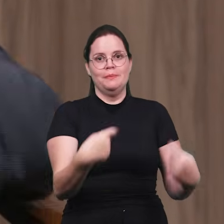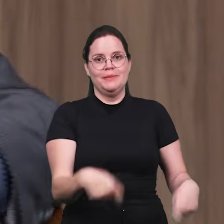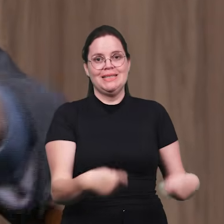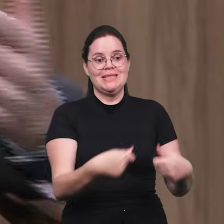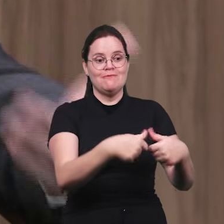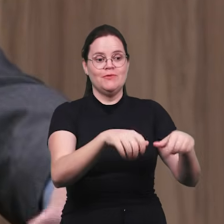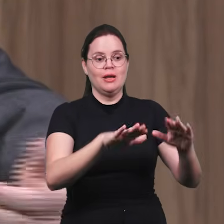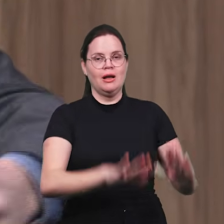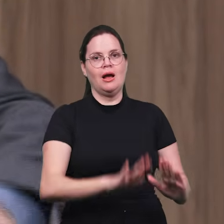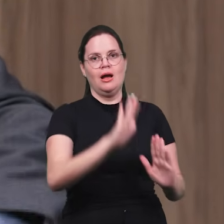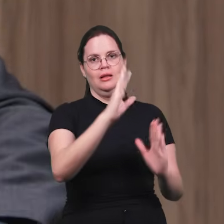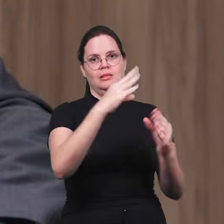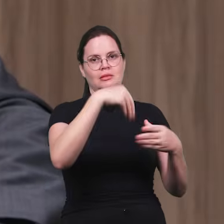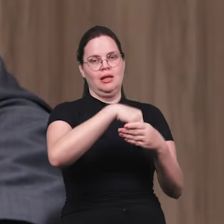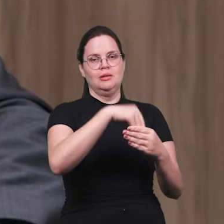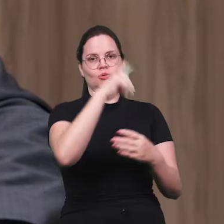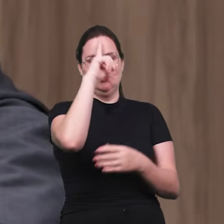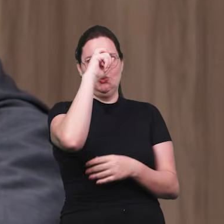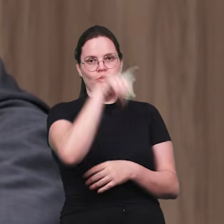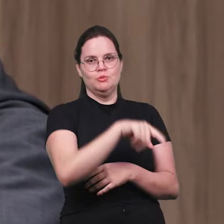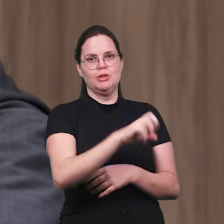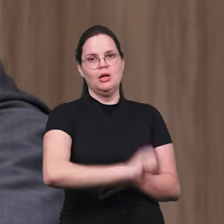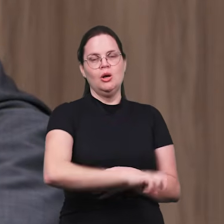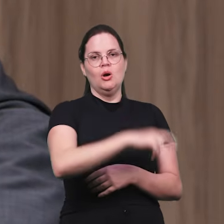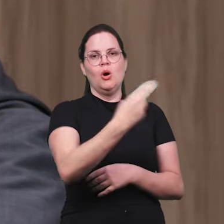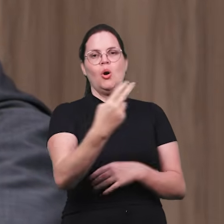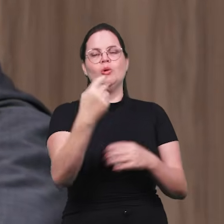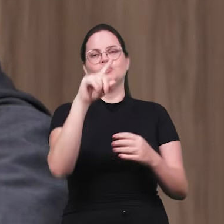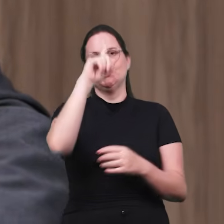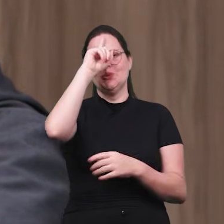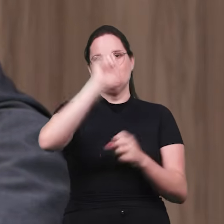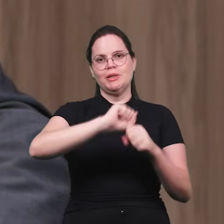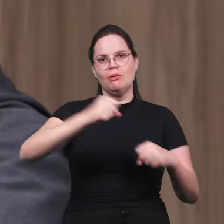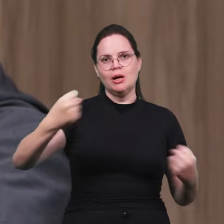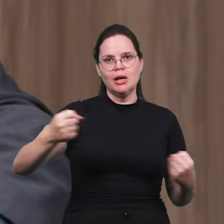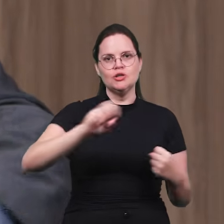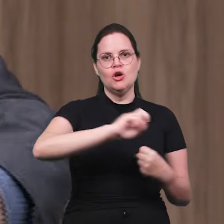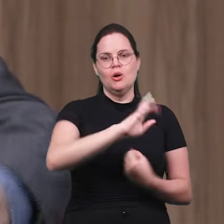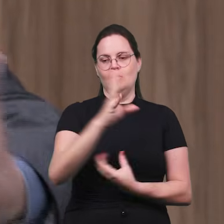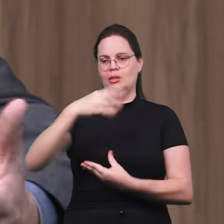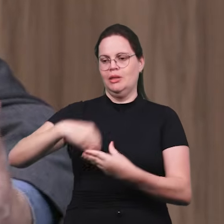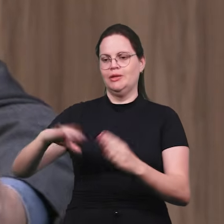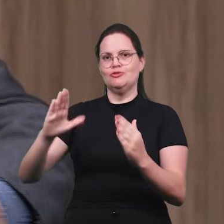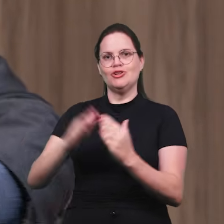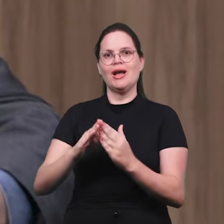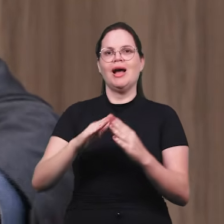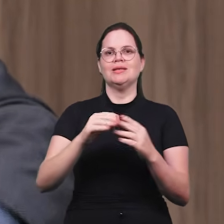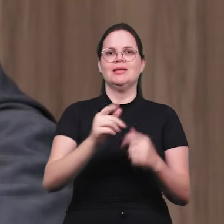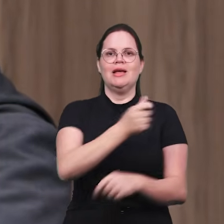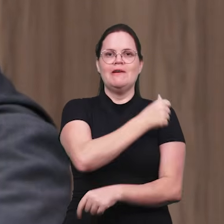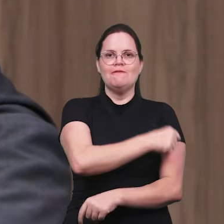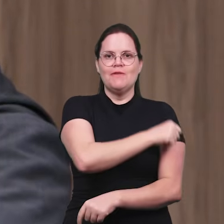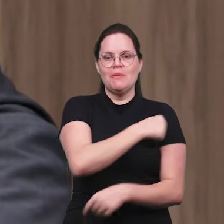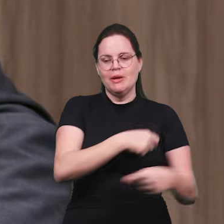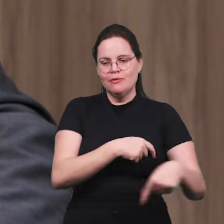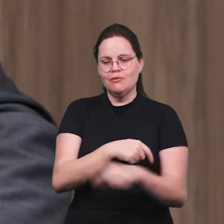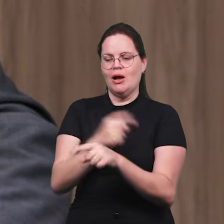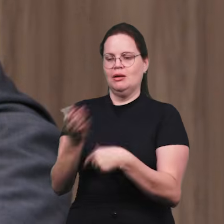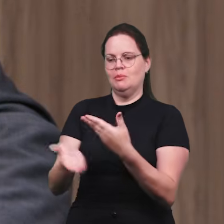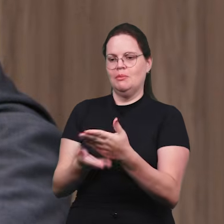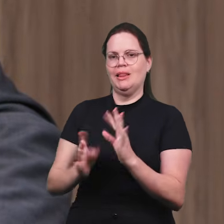hospital, mesmo que de transição, ou um hospital de grande porte, ou então na assistência domiciliar, em domicílio mesmo, fazendo ali um